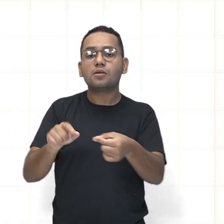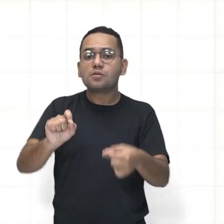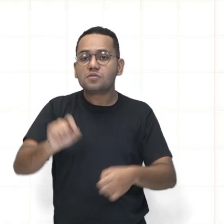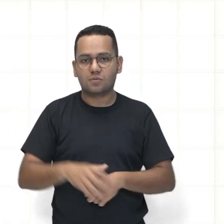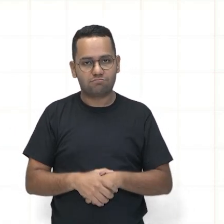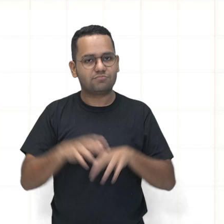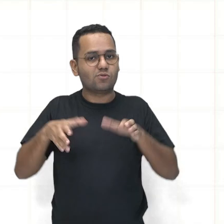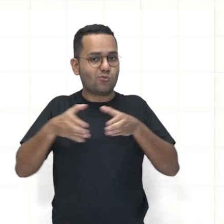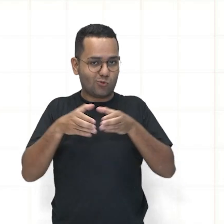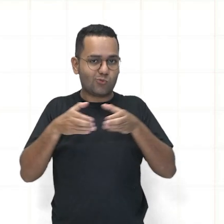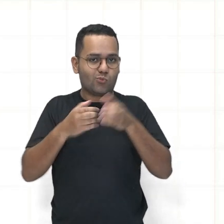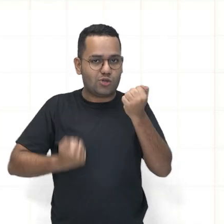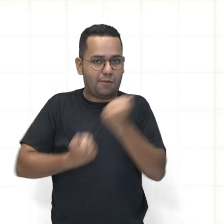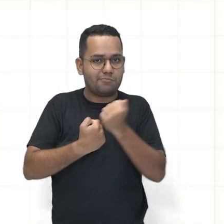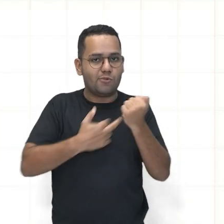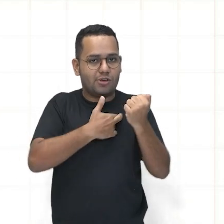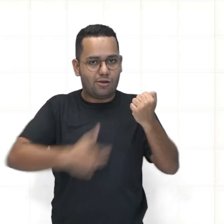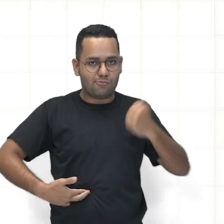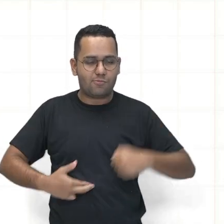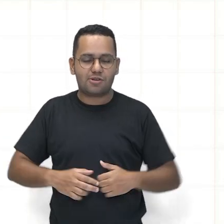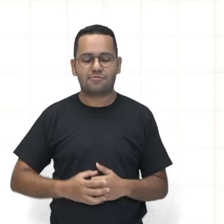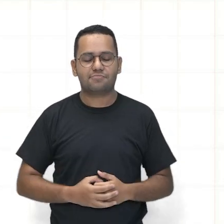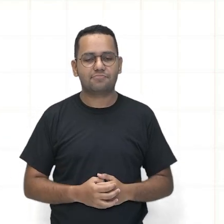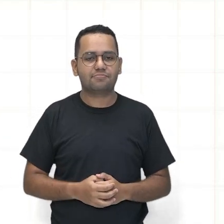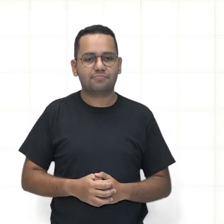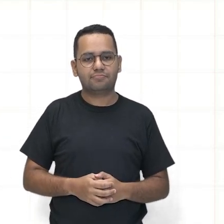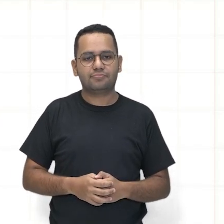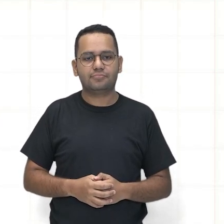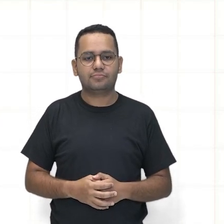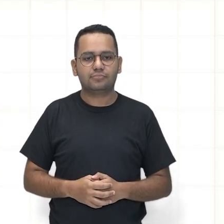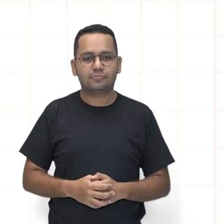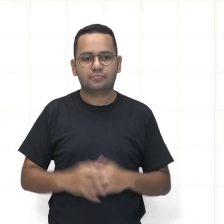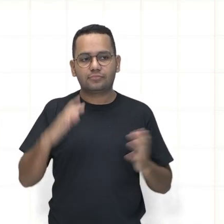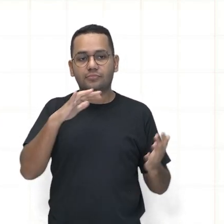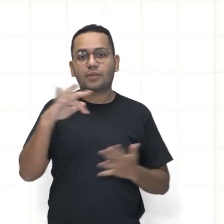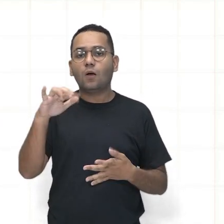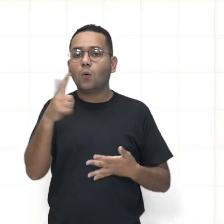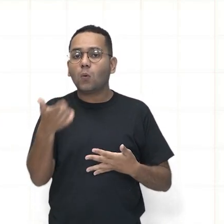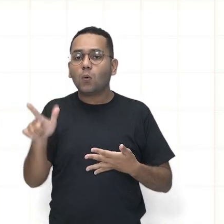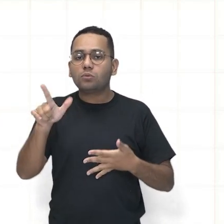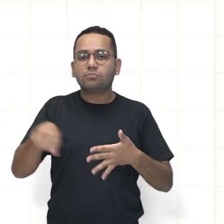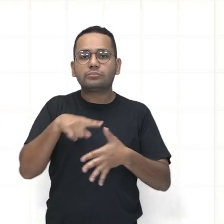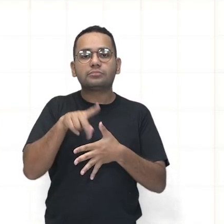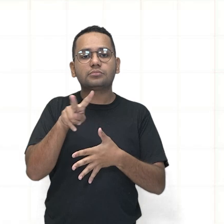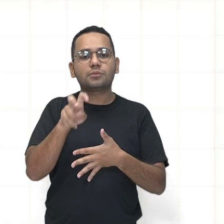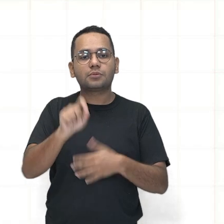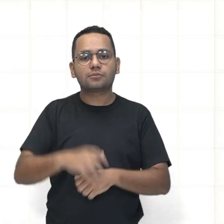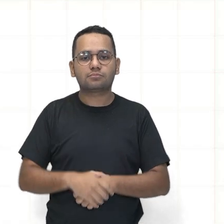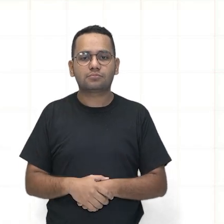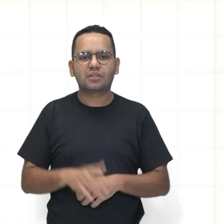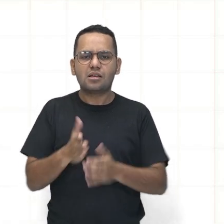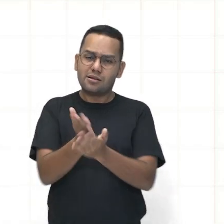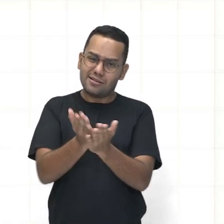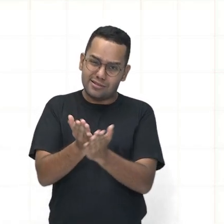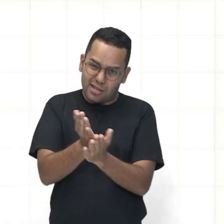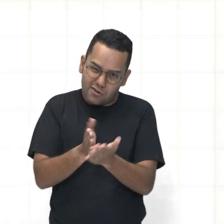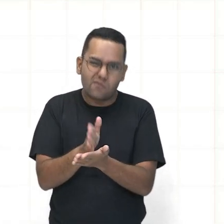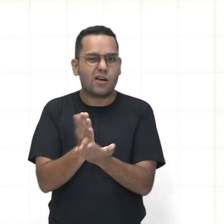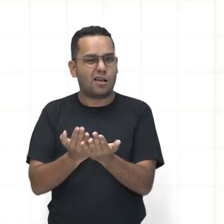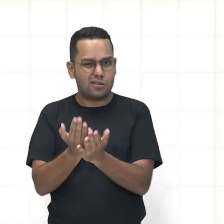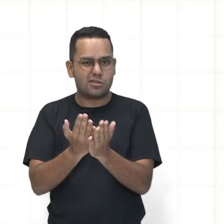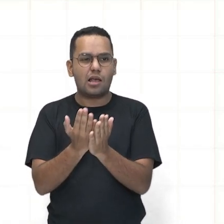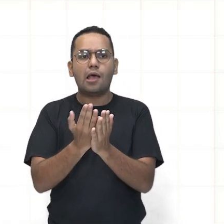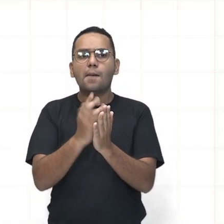movimento republicano, ok? Vamos observar ainda a insatisfação com o governo imperial.